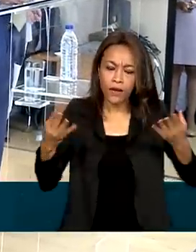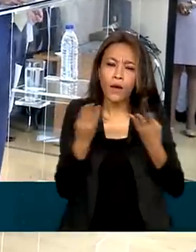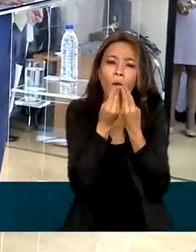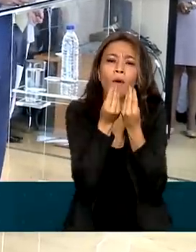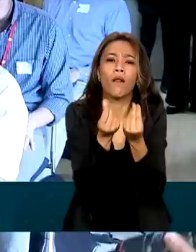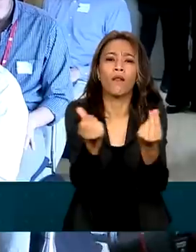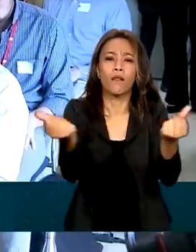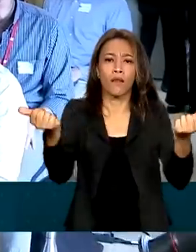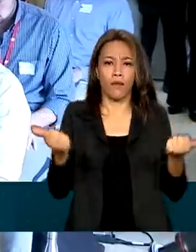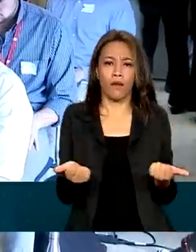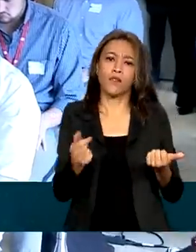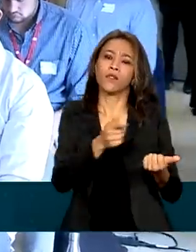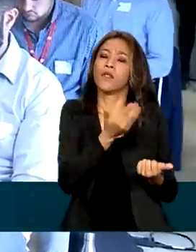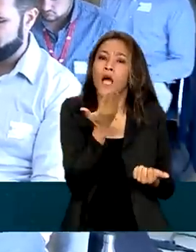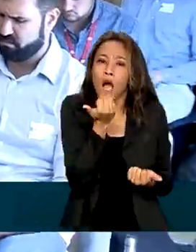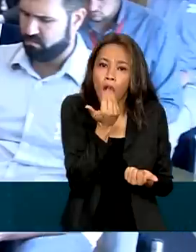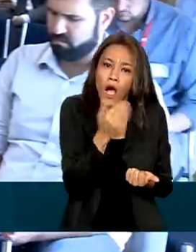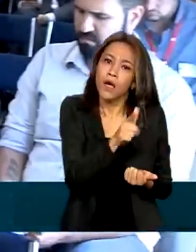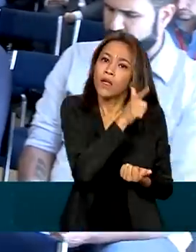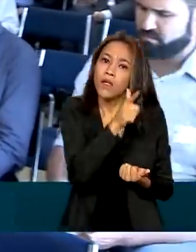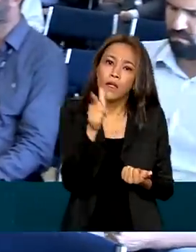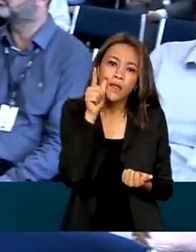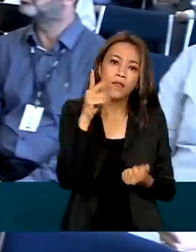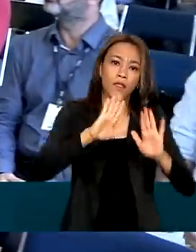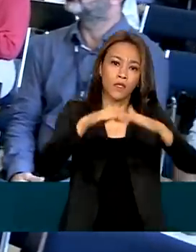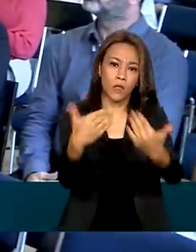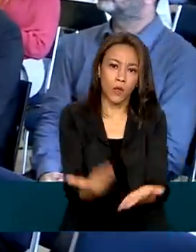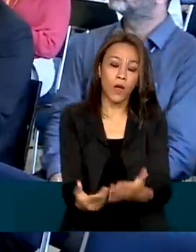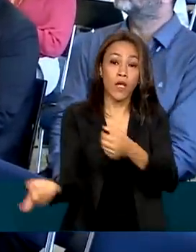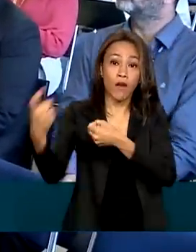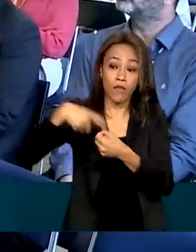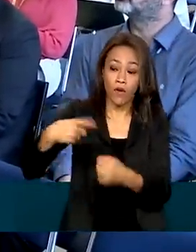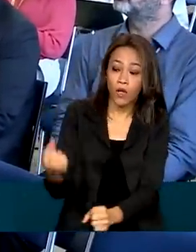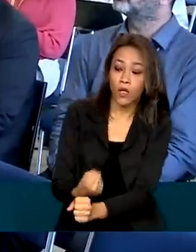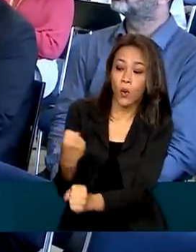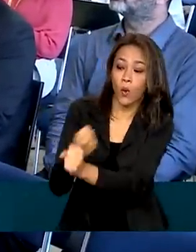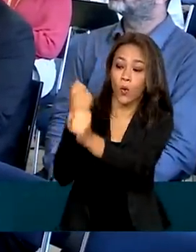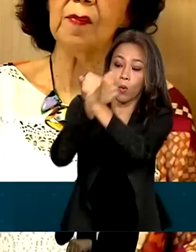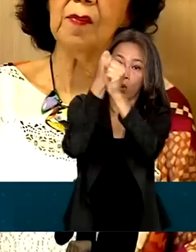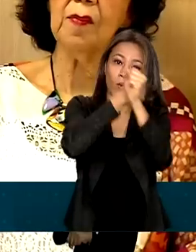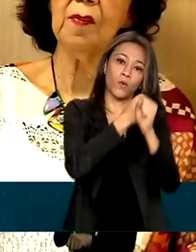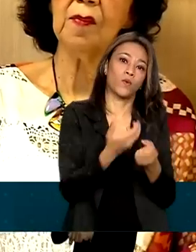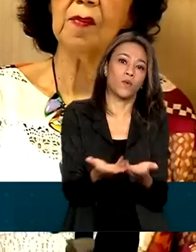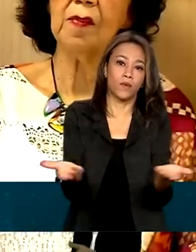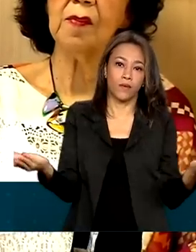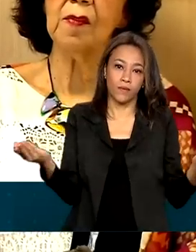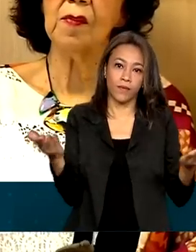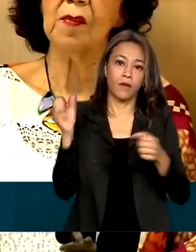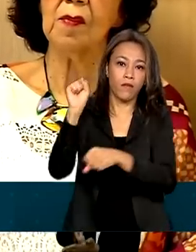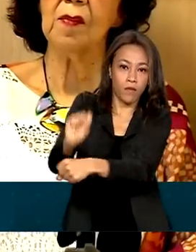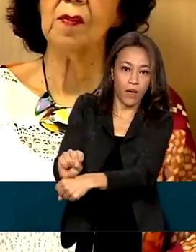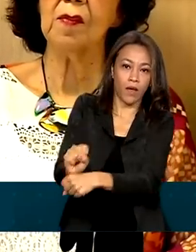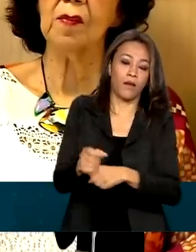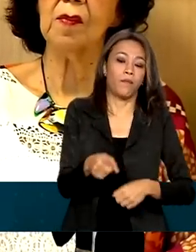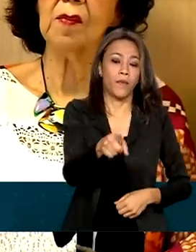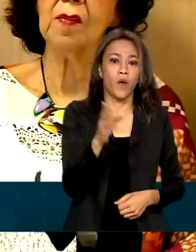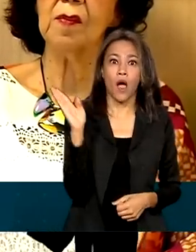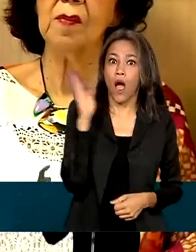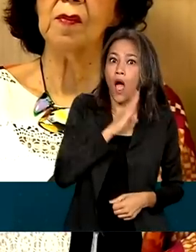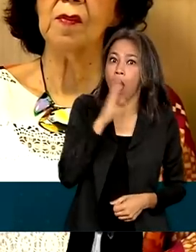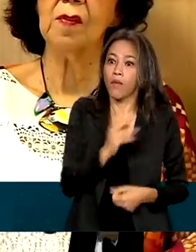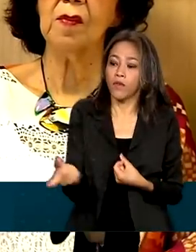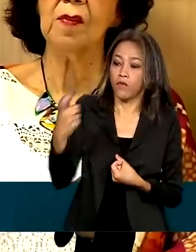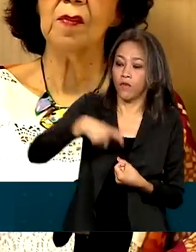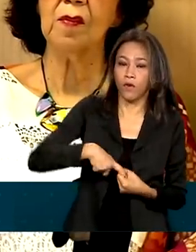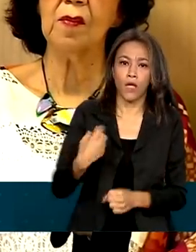merenda escolar e a retomada de obras de creches e escolas paralisadas o mais rápido